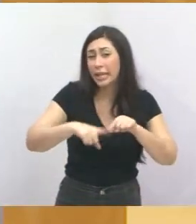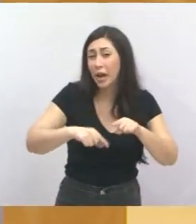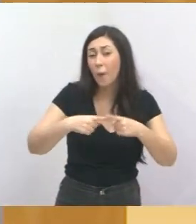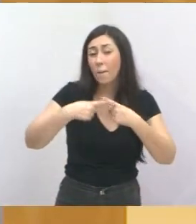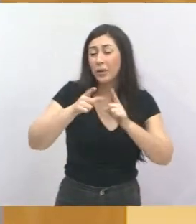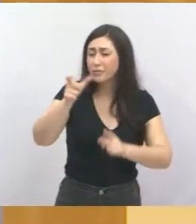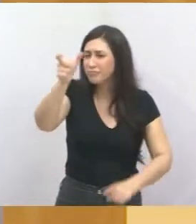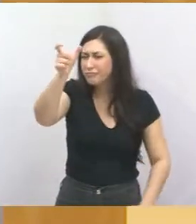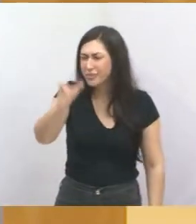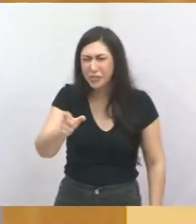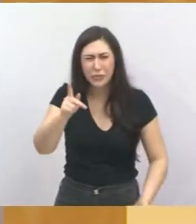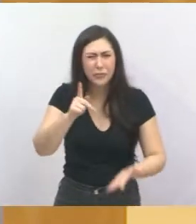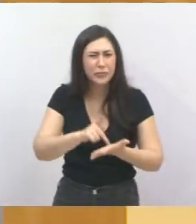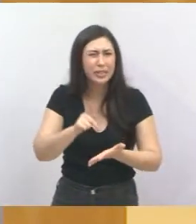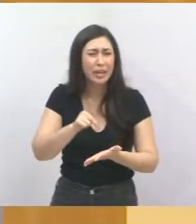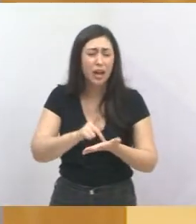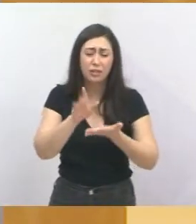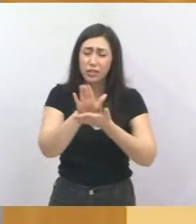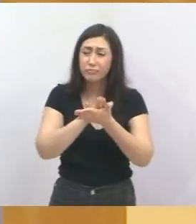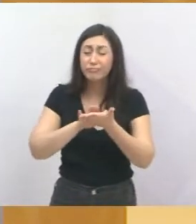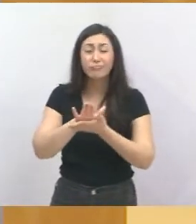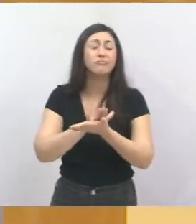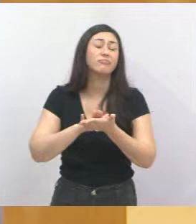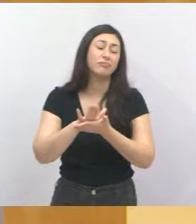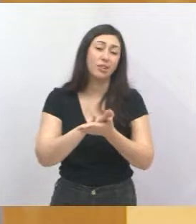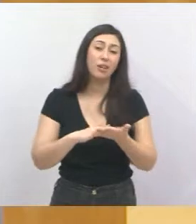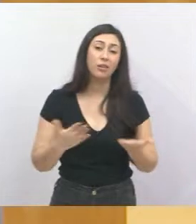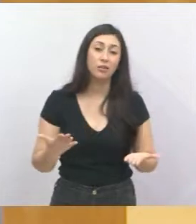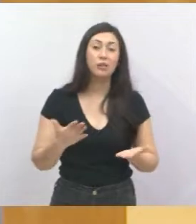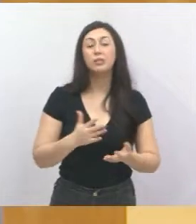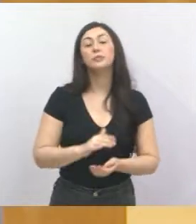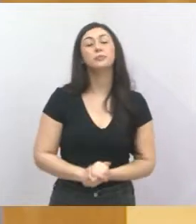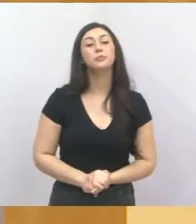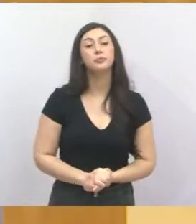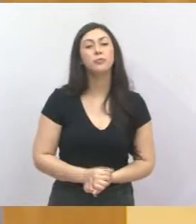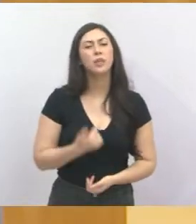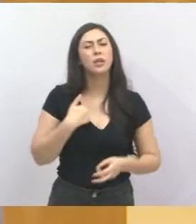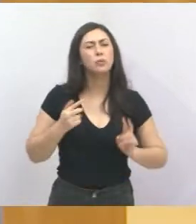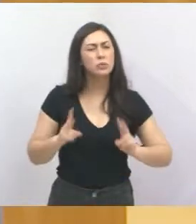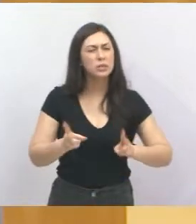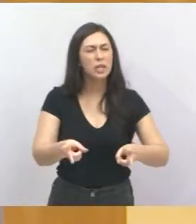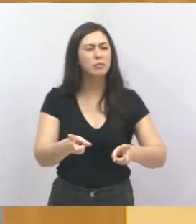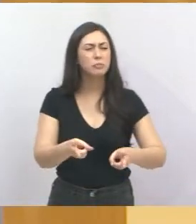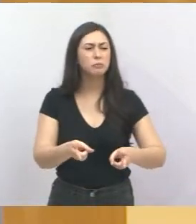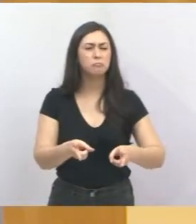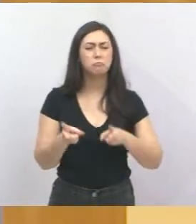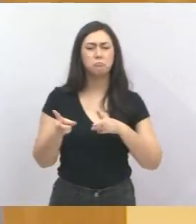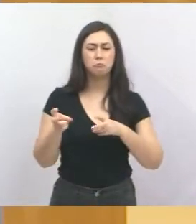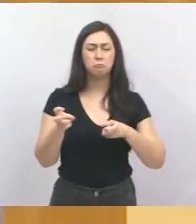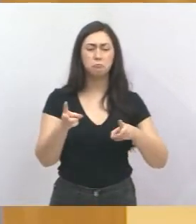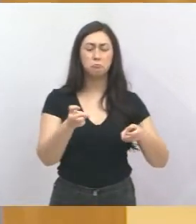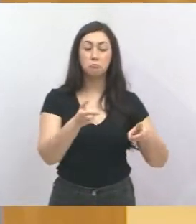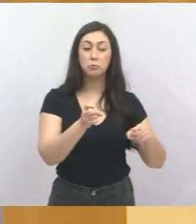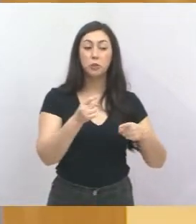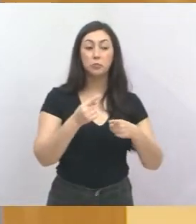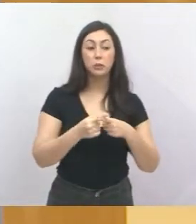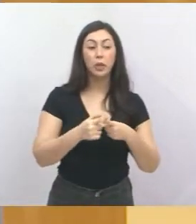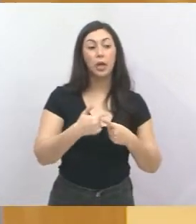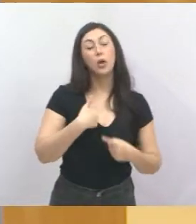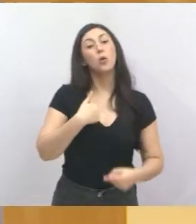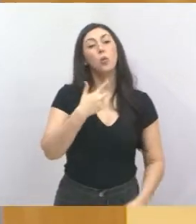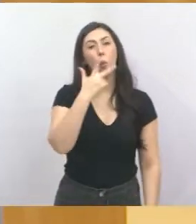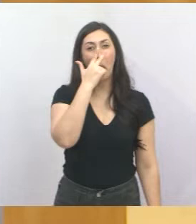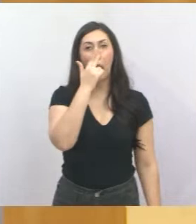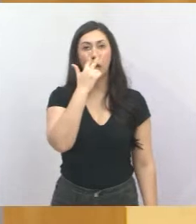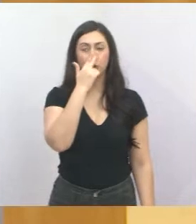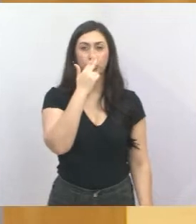é, mas pelos bens que ela possui. Eu sempre fui muito crítico a isso, não é? Porque eu acho que o